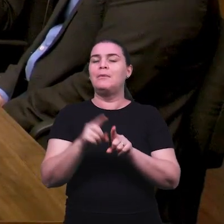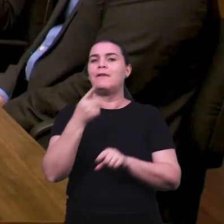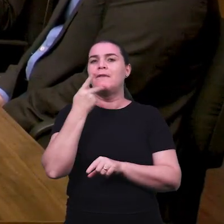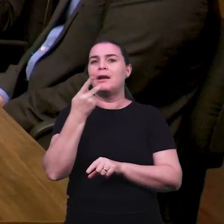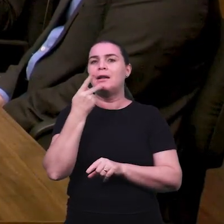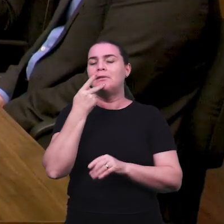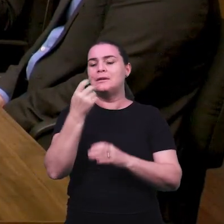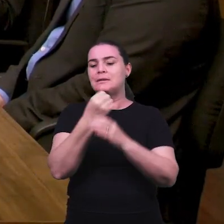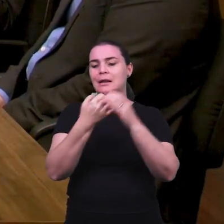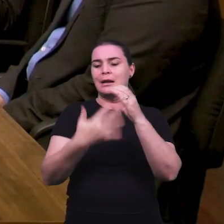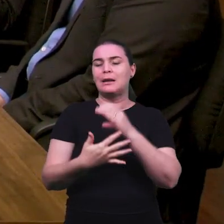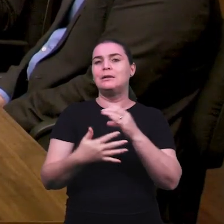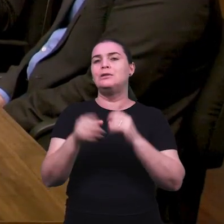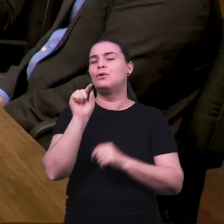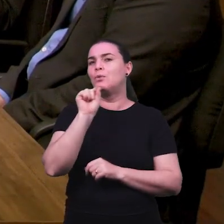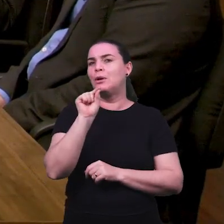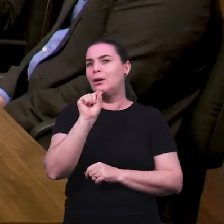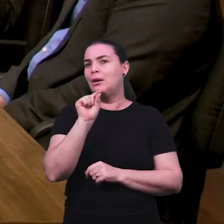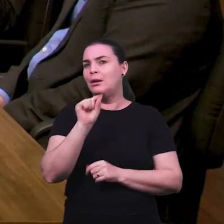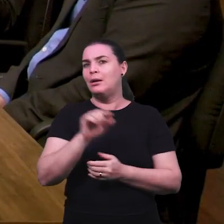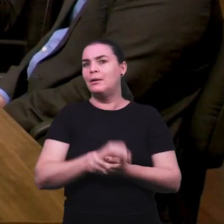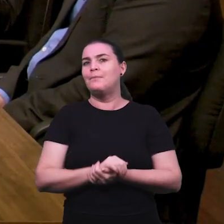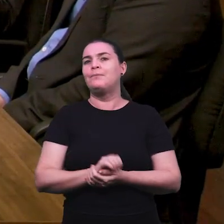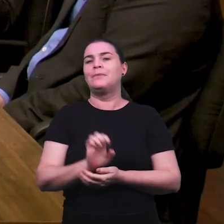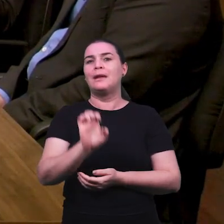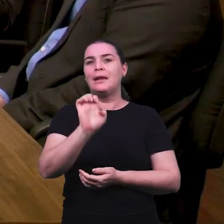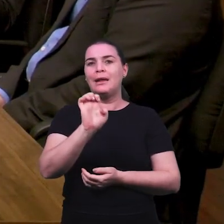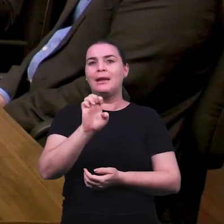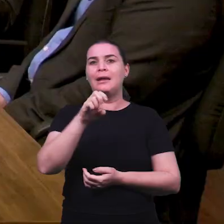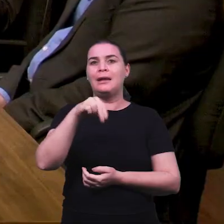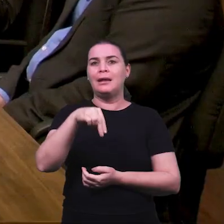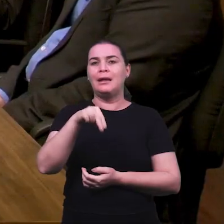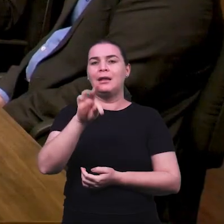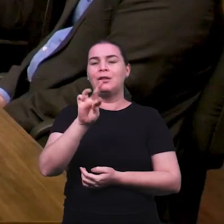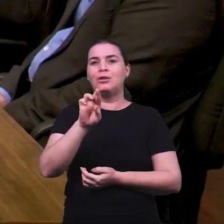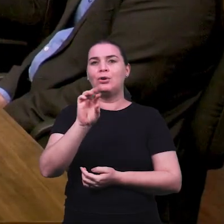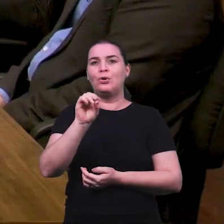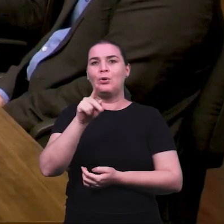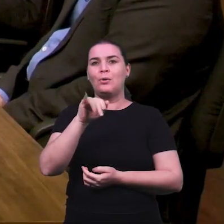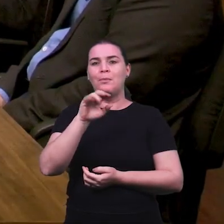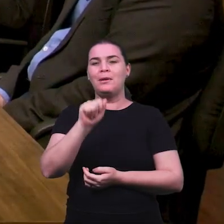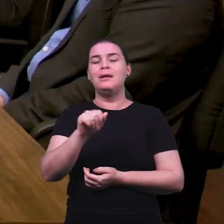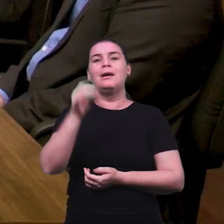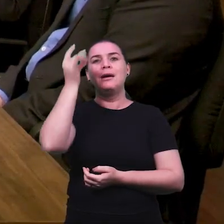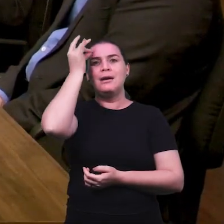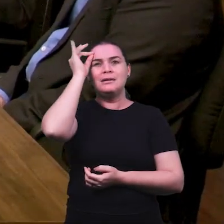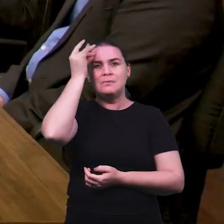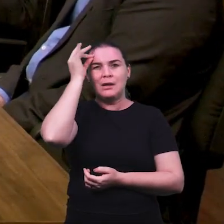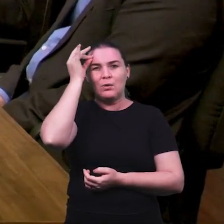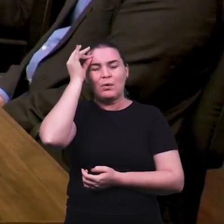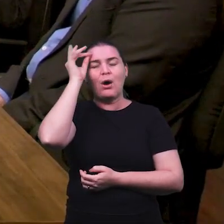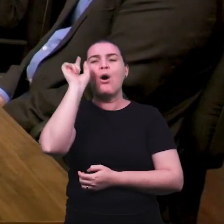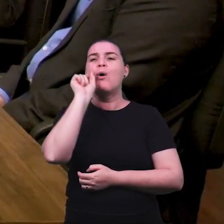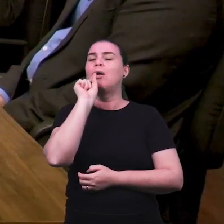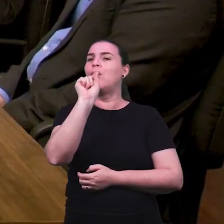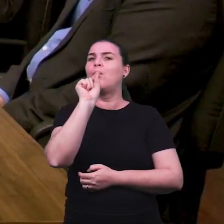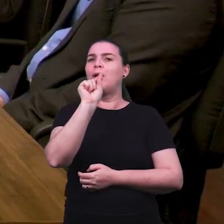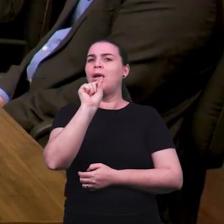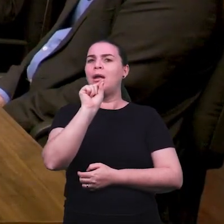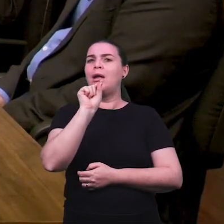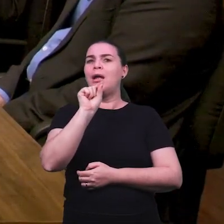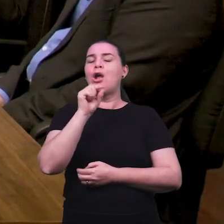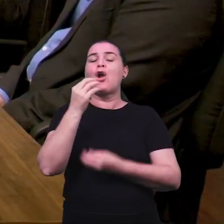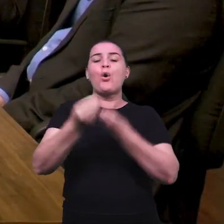né? Que, vamos usar o termo aqui, entropia espiritual, né? O que seria, digamos,